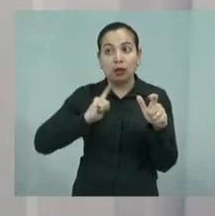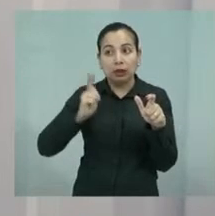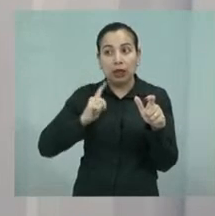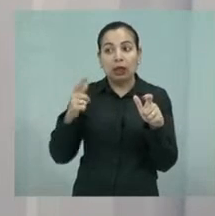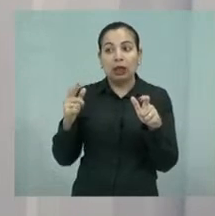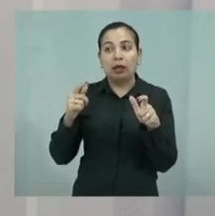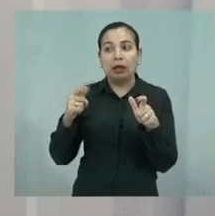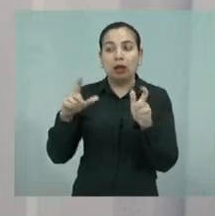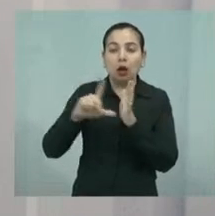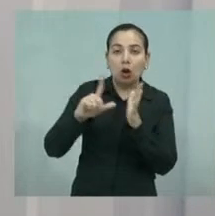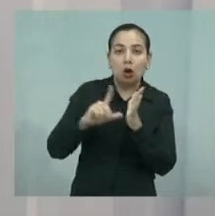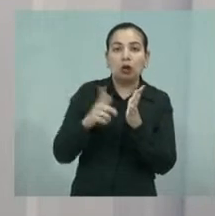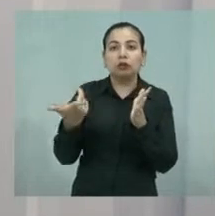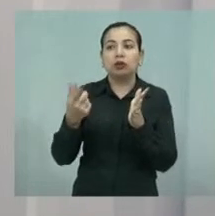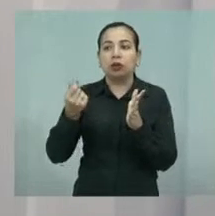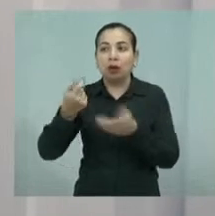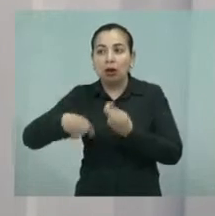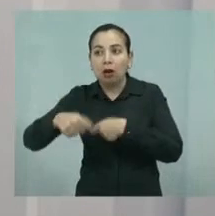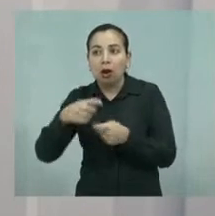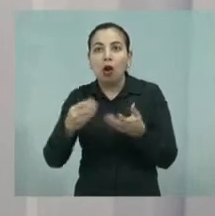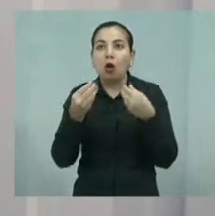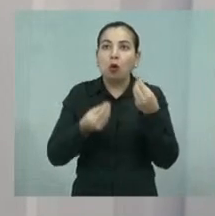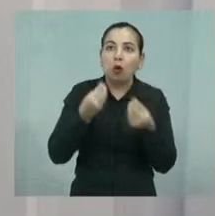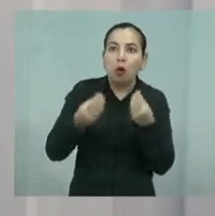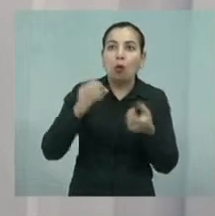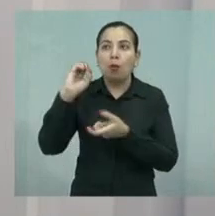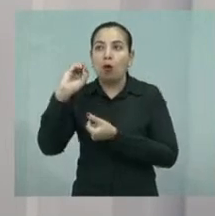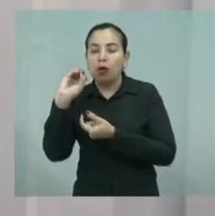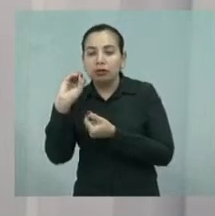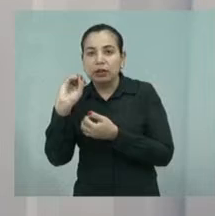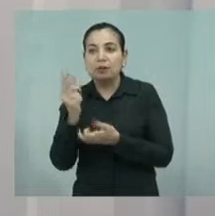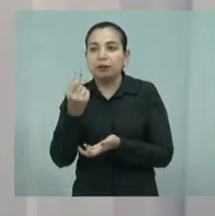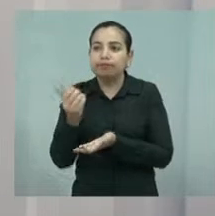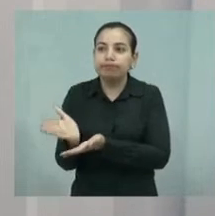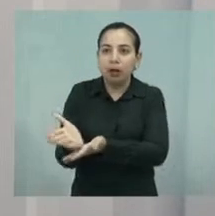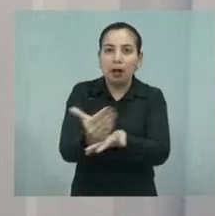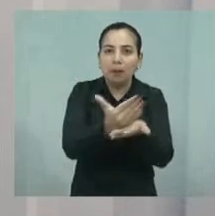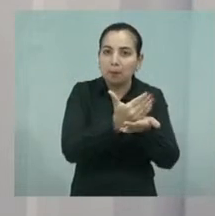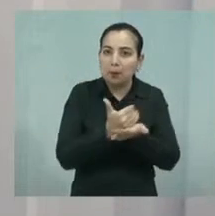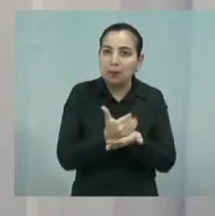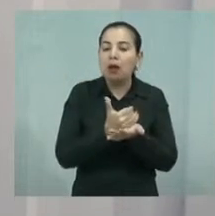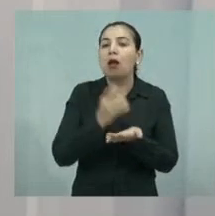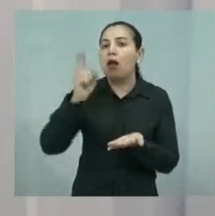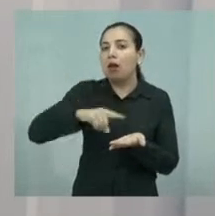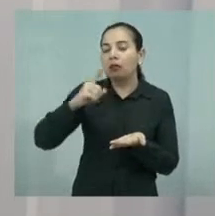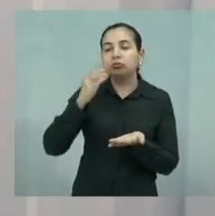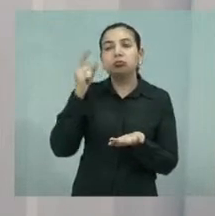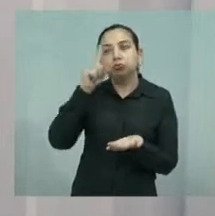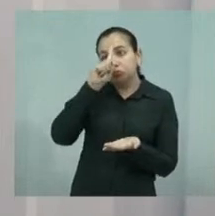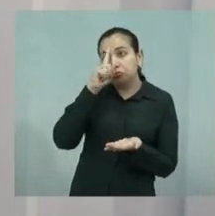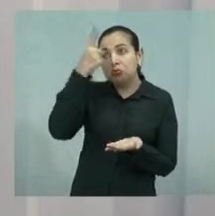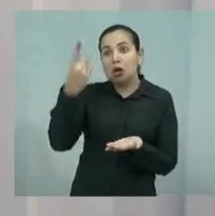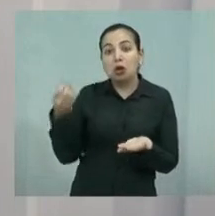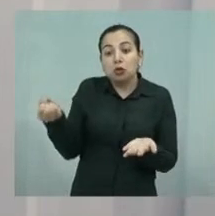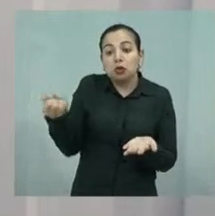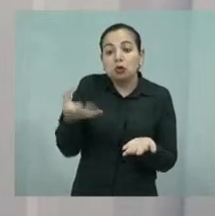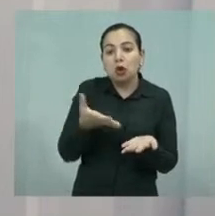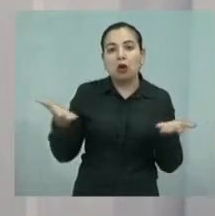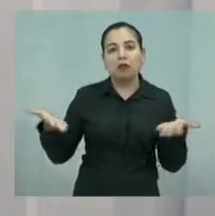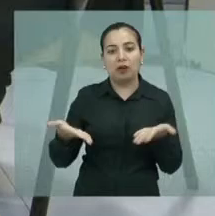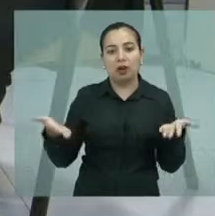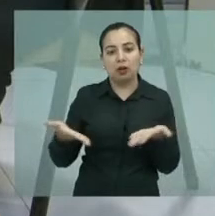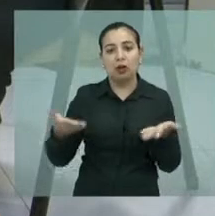razão até da questão de arrecadação, de orçamento, para essa ideia, para essa nova realidade